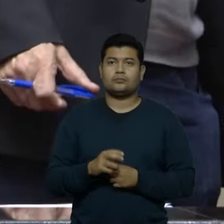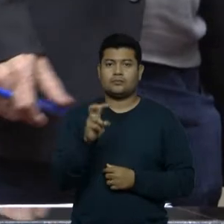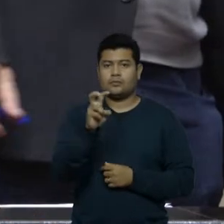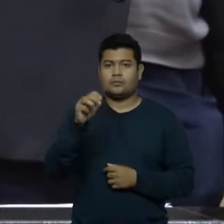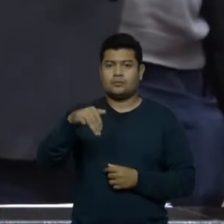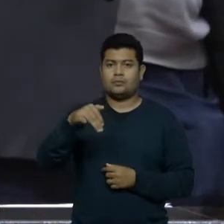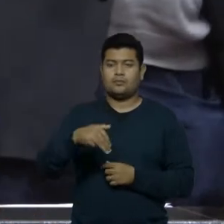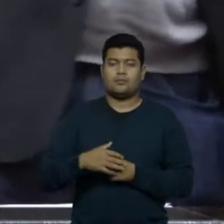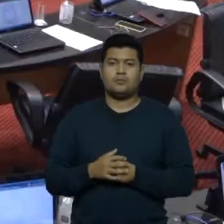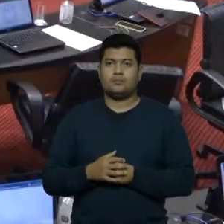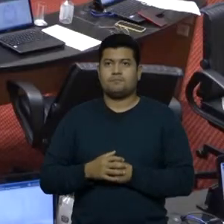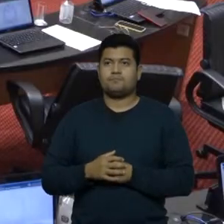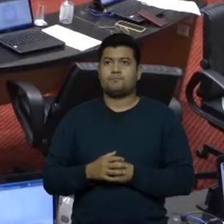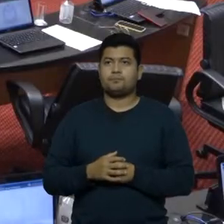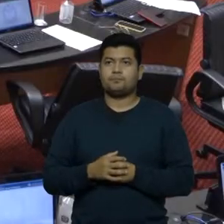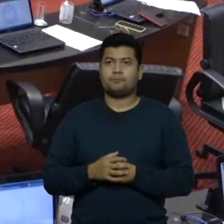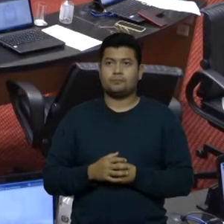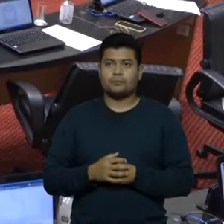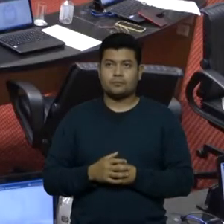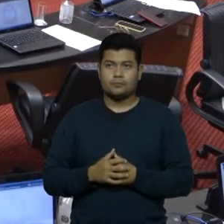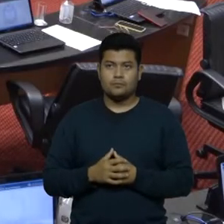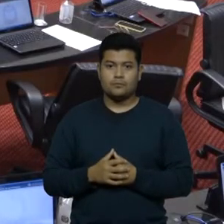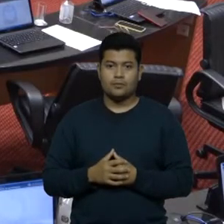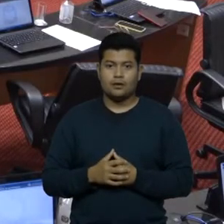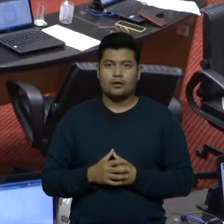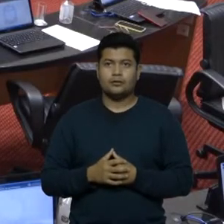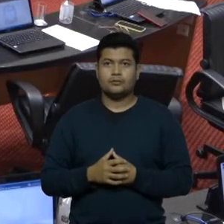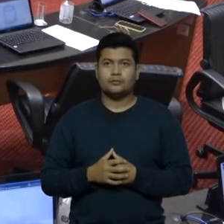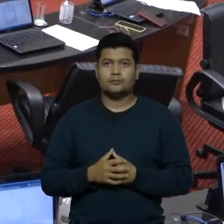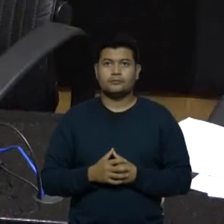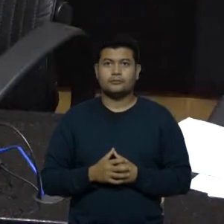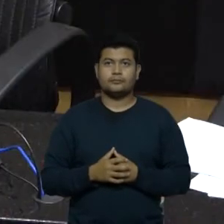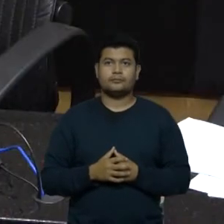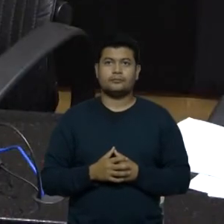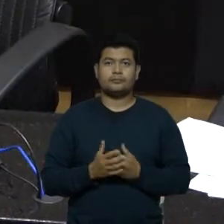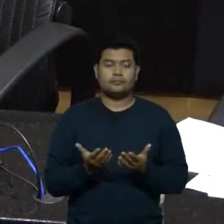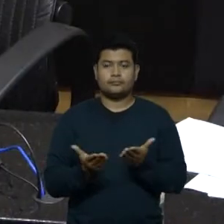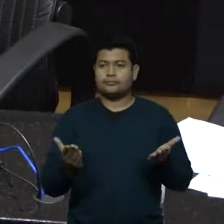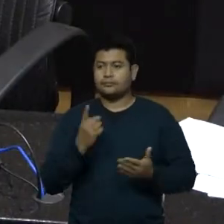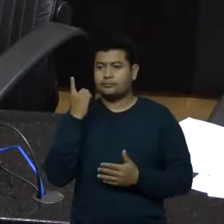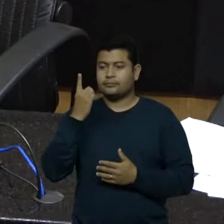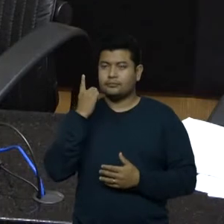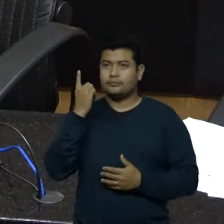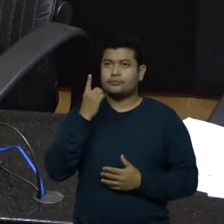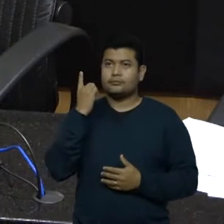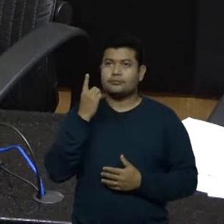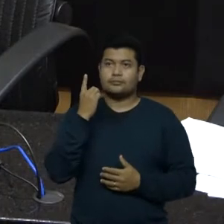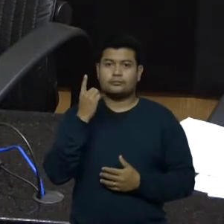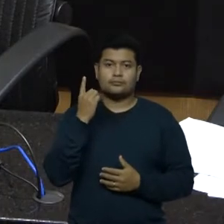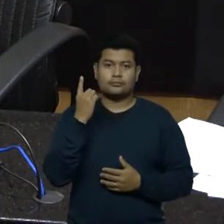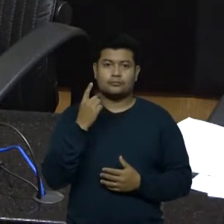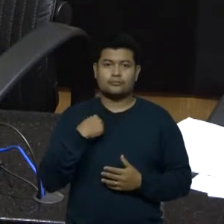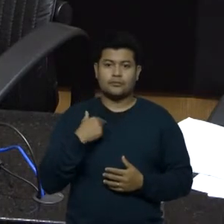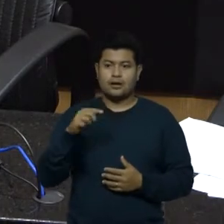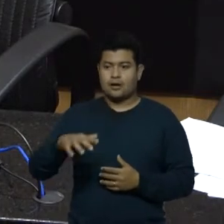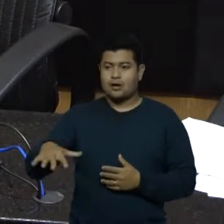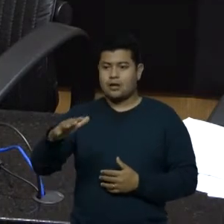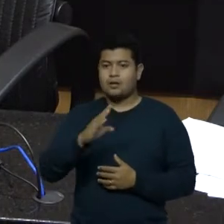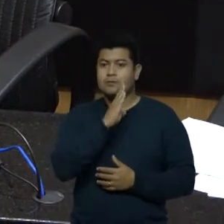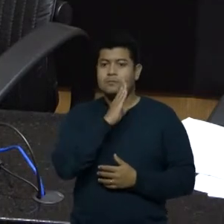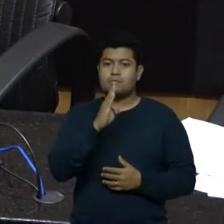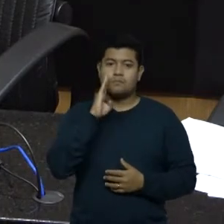Deputado os presets em shows deputados o setor de bares e